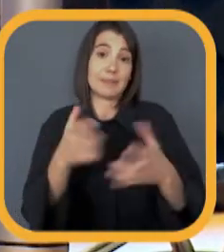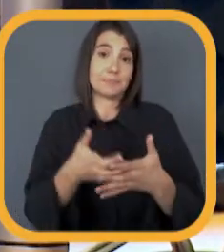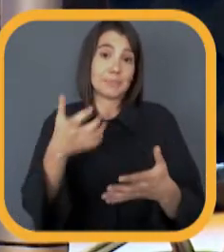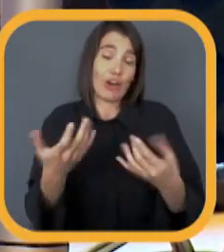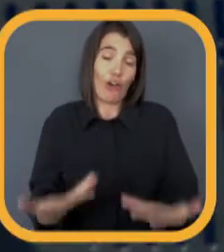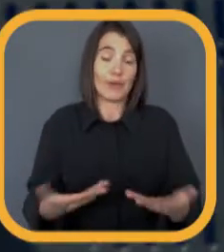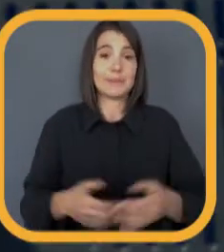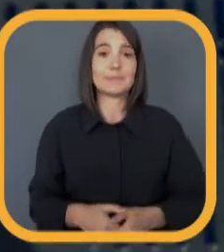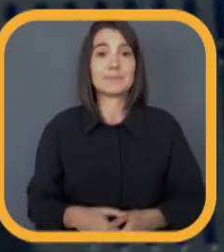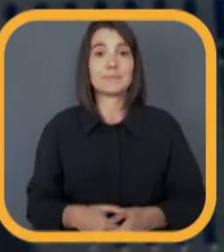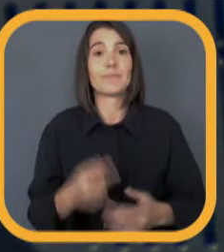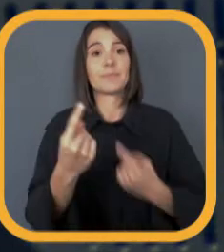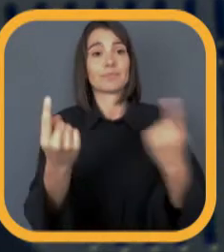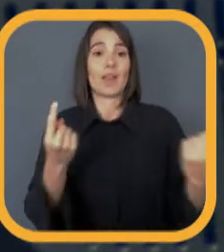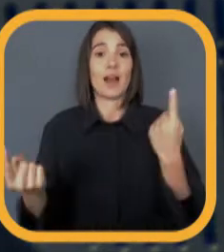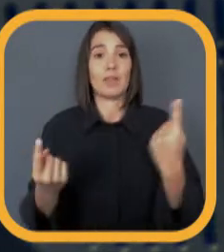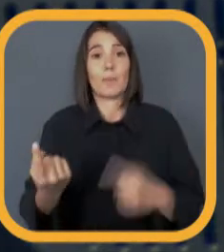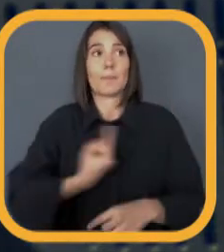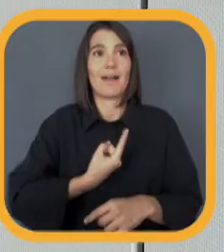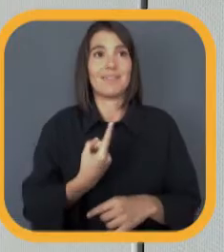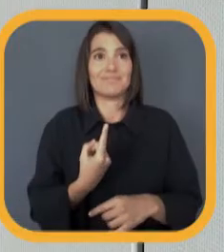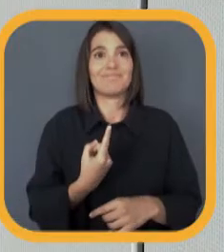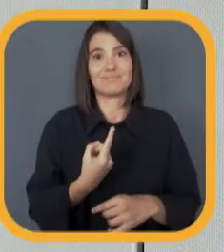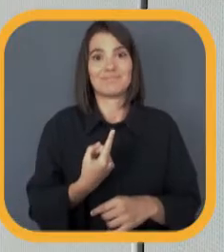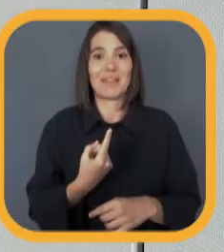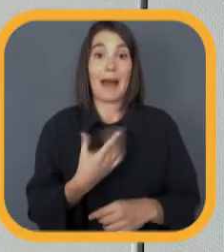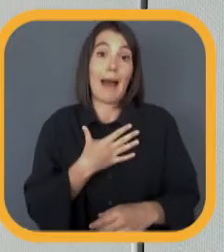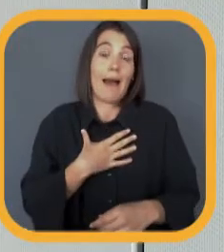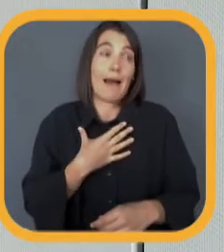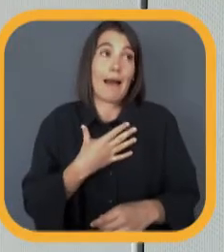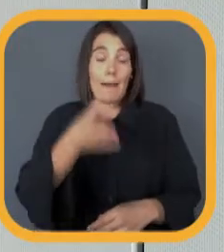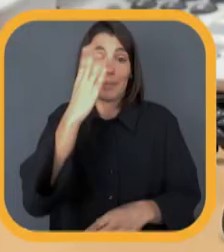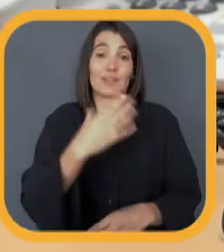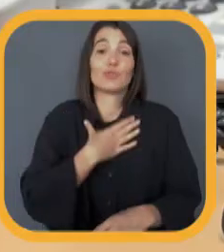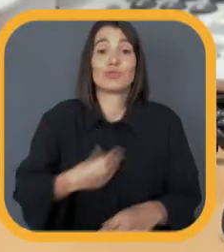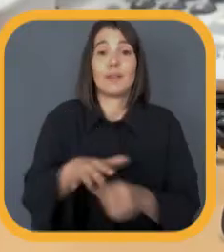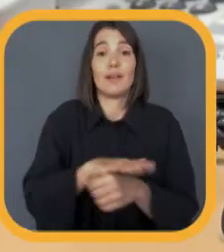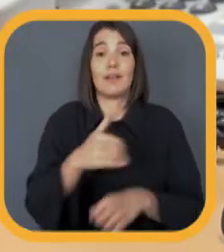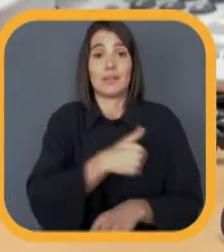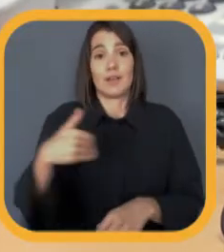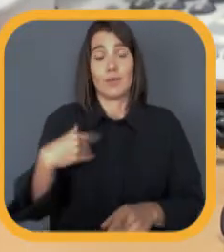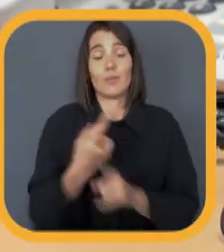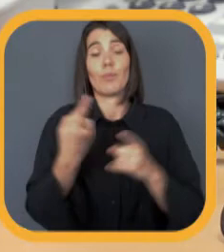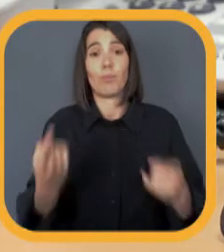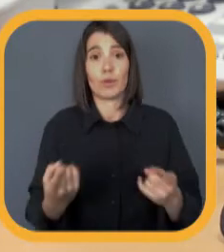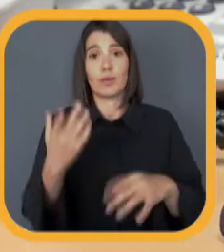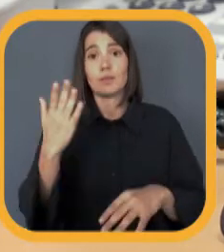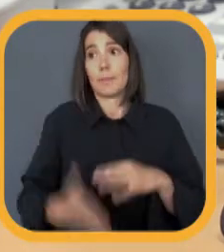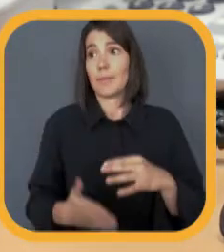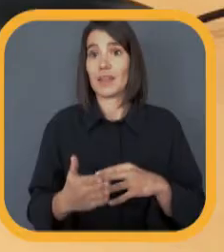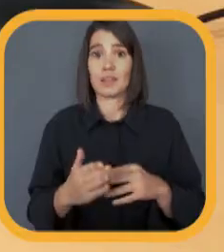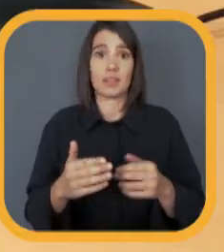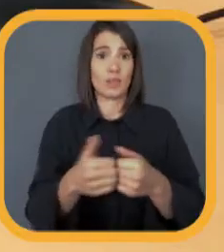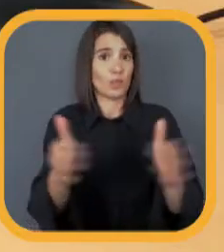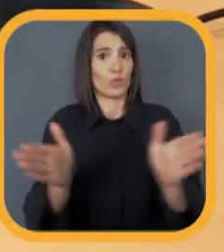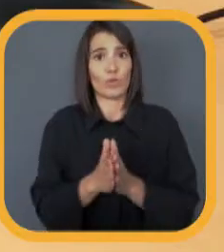os temas de destaque nas redações. Cada um de nós teve quase que aprender a gostar da área da saúde, porque a dada altura